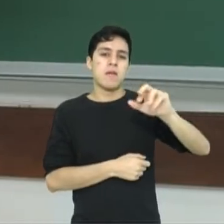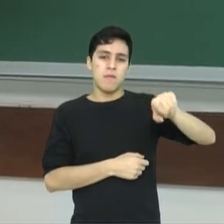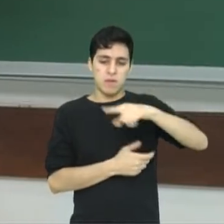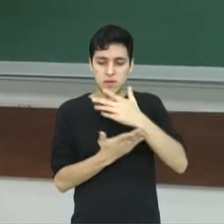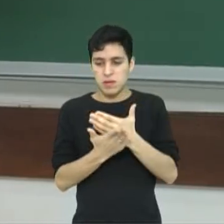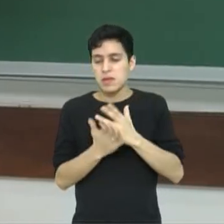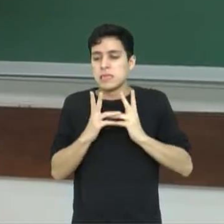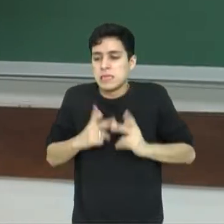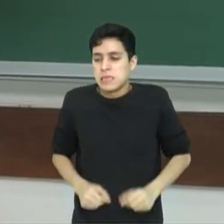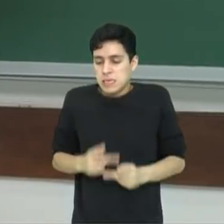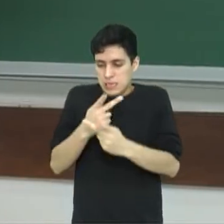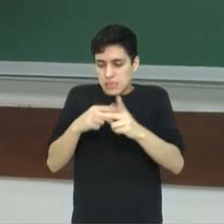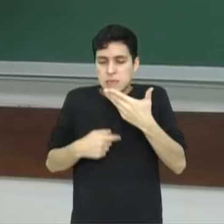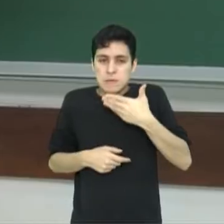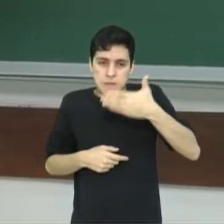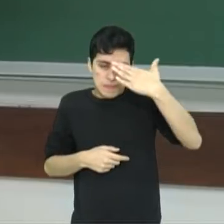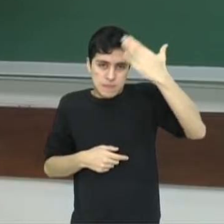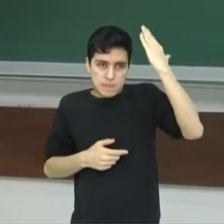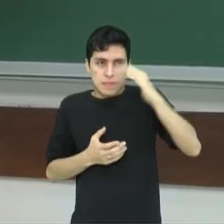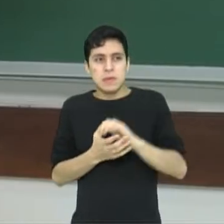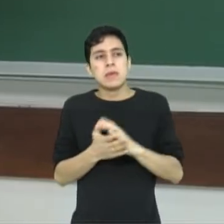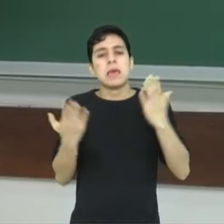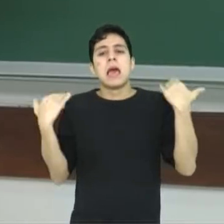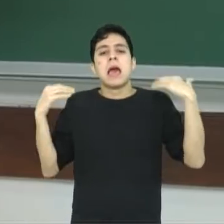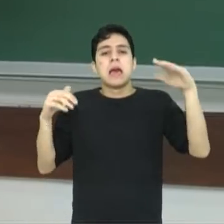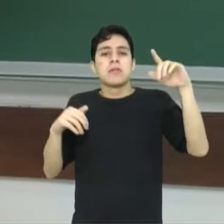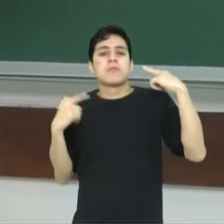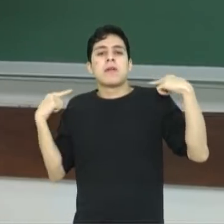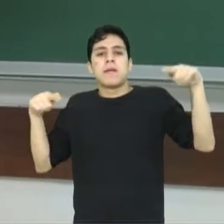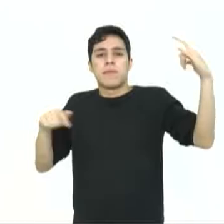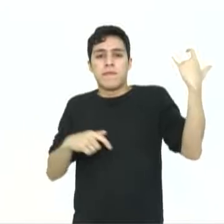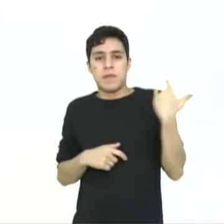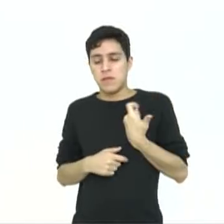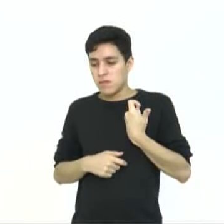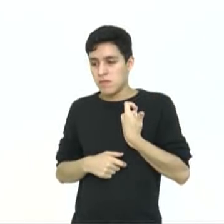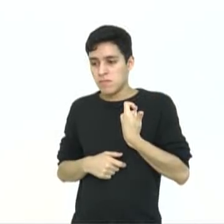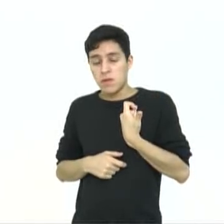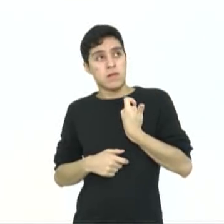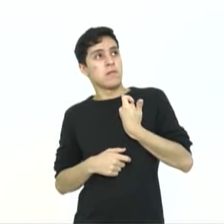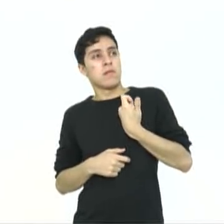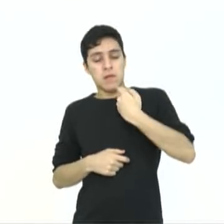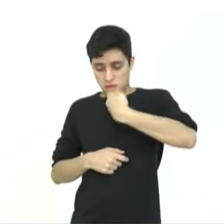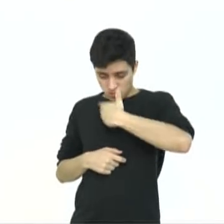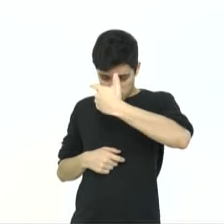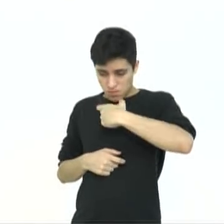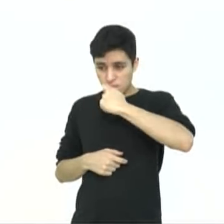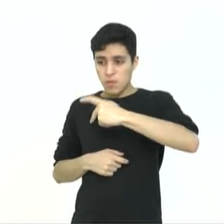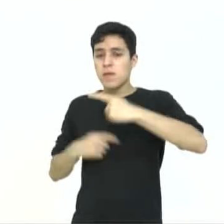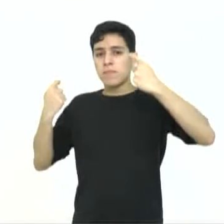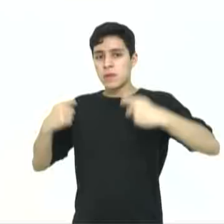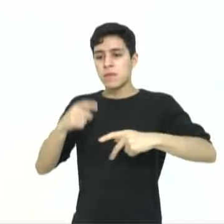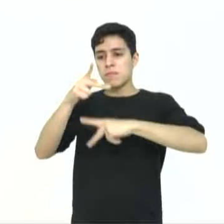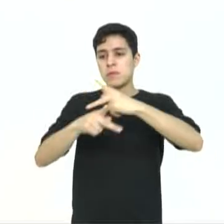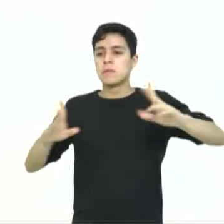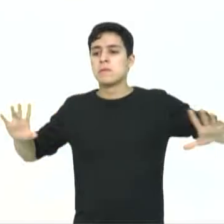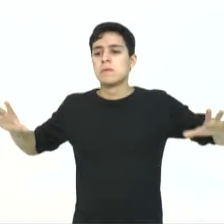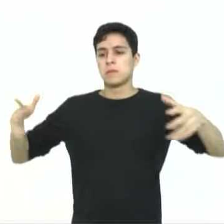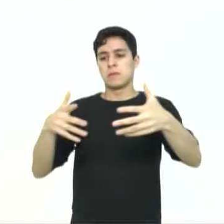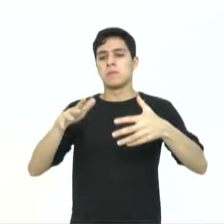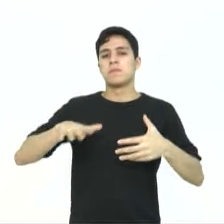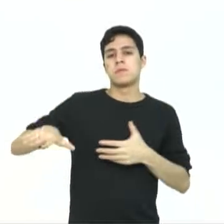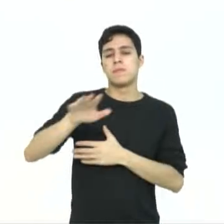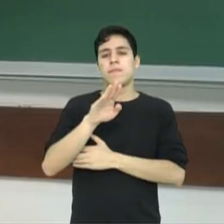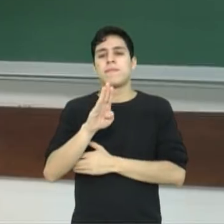no monoteísmo, e no caso esse único Deus seria chamado de Alá. Esse seria o principal